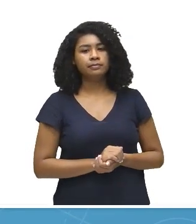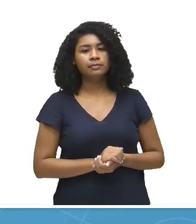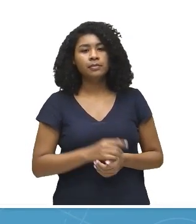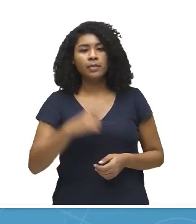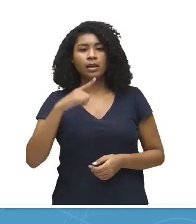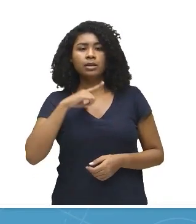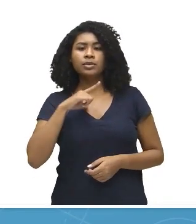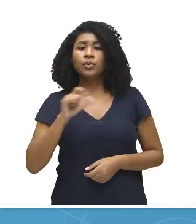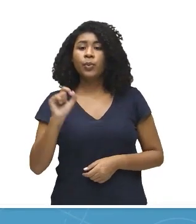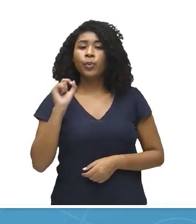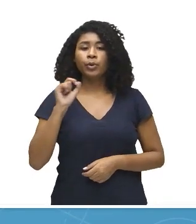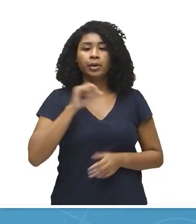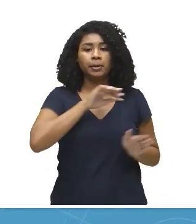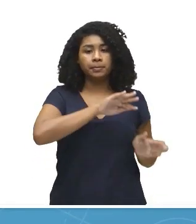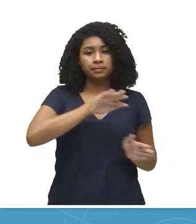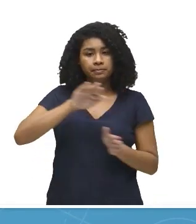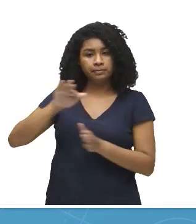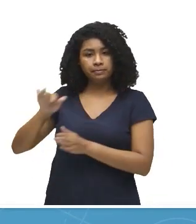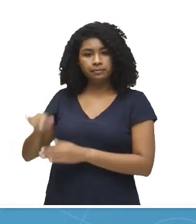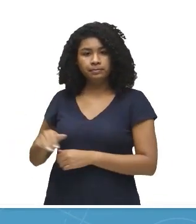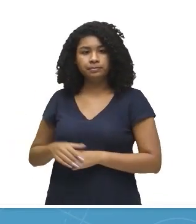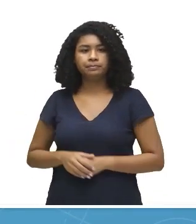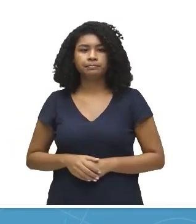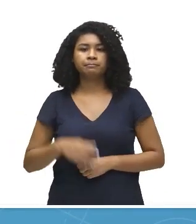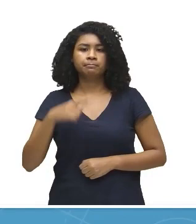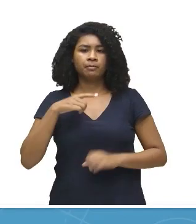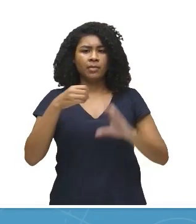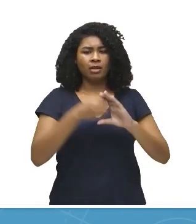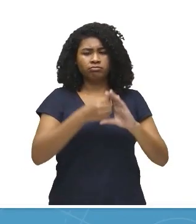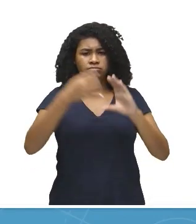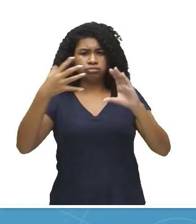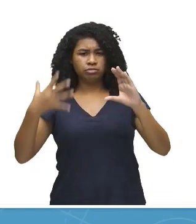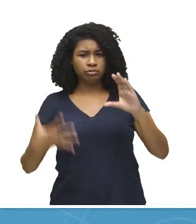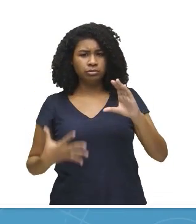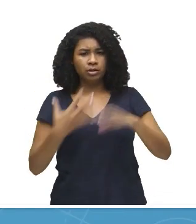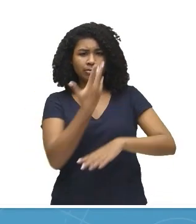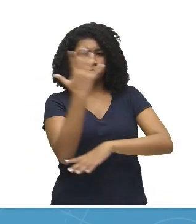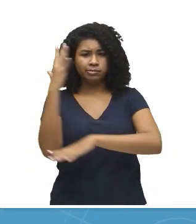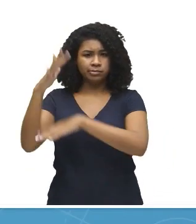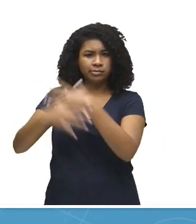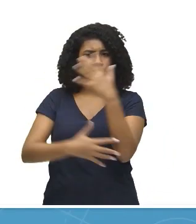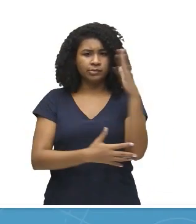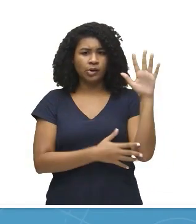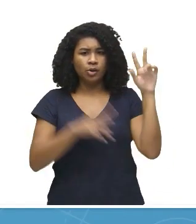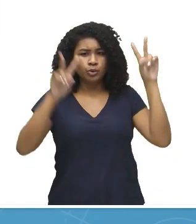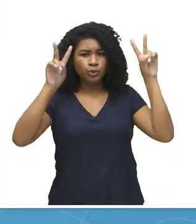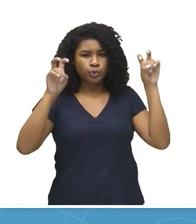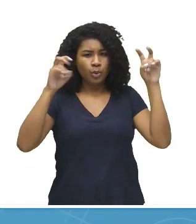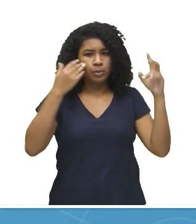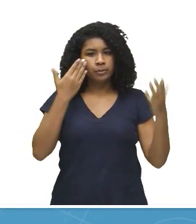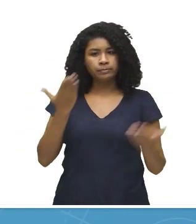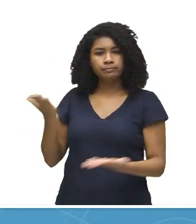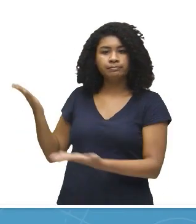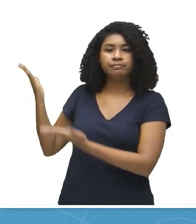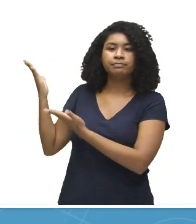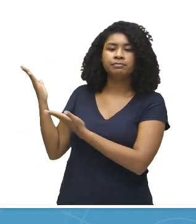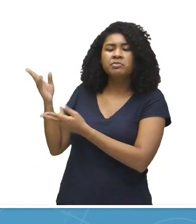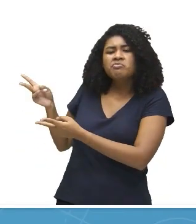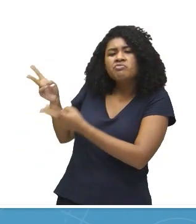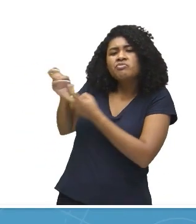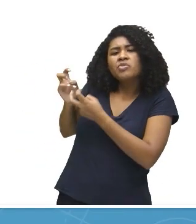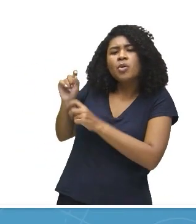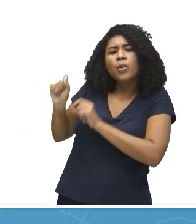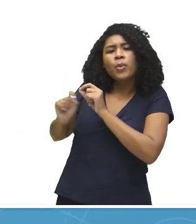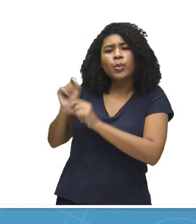temos também algumas questões ambientais, né? A gente vai observar aí essa imagem. Nessa imagem, a